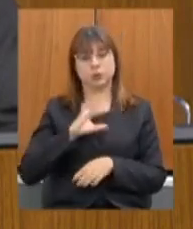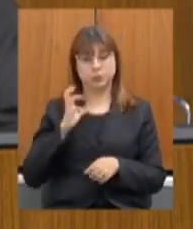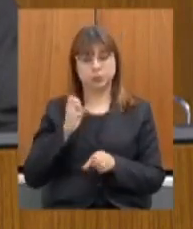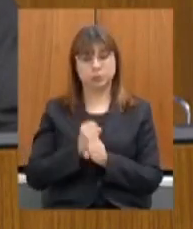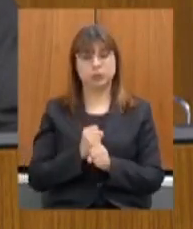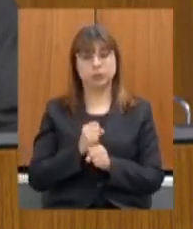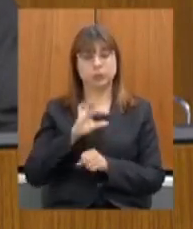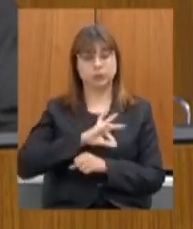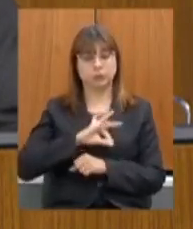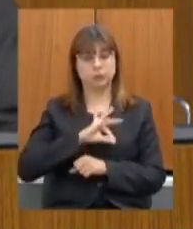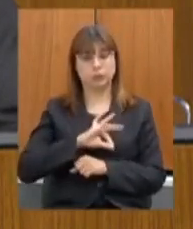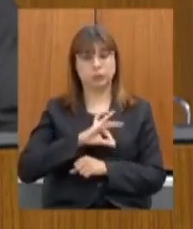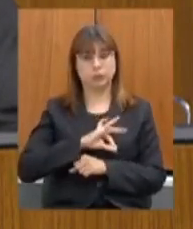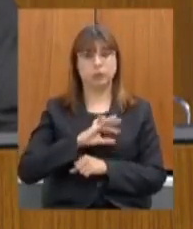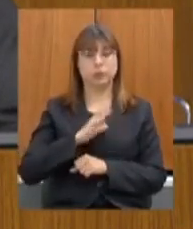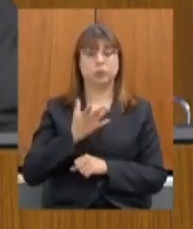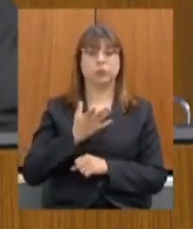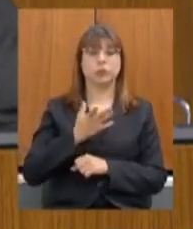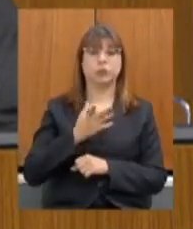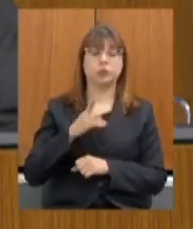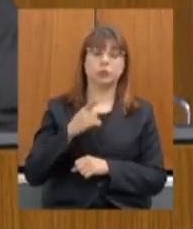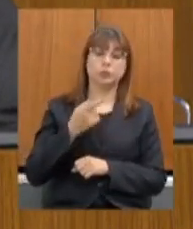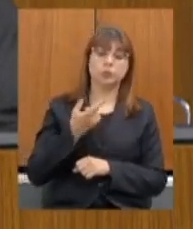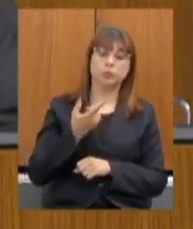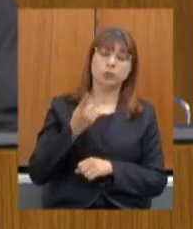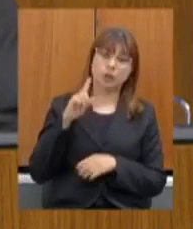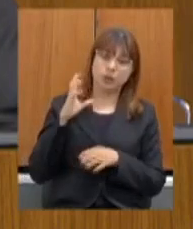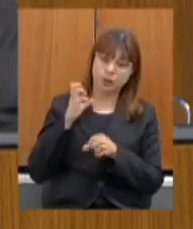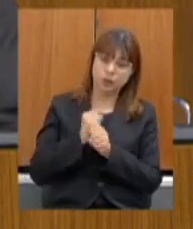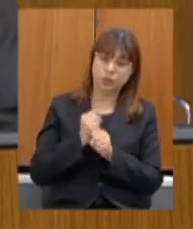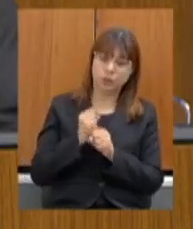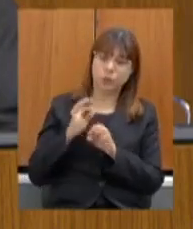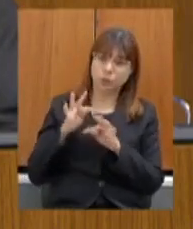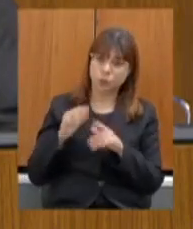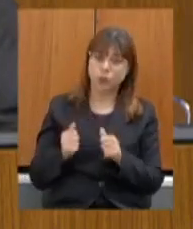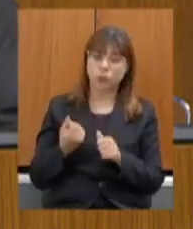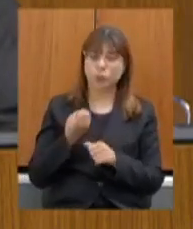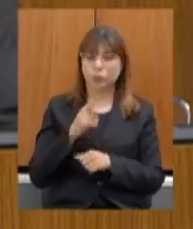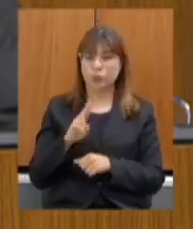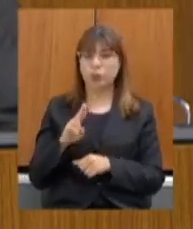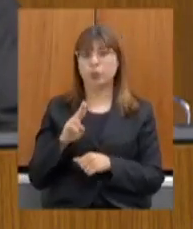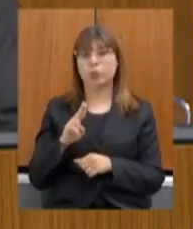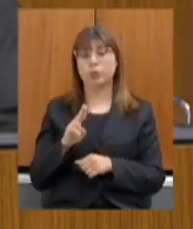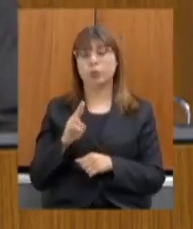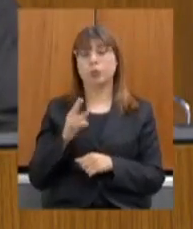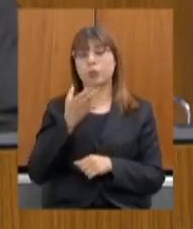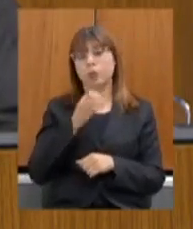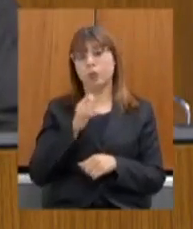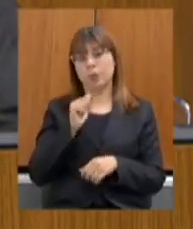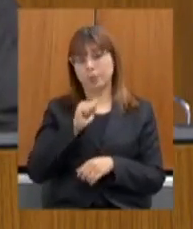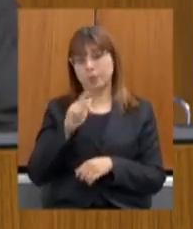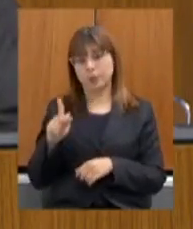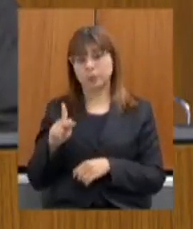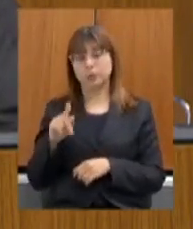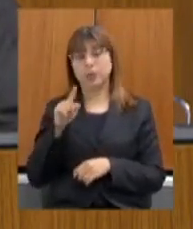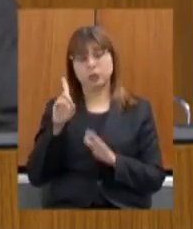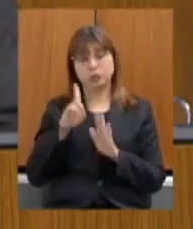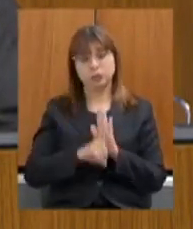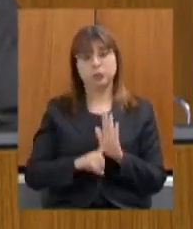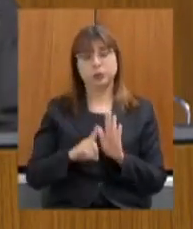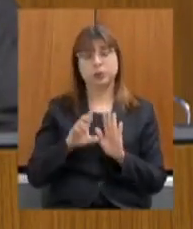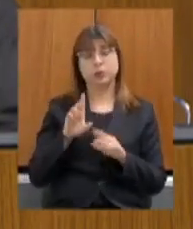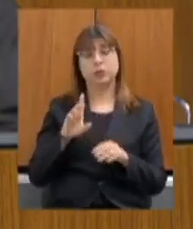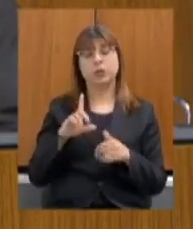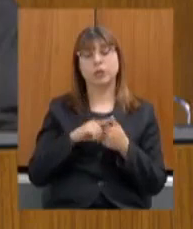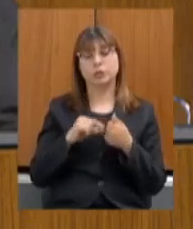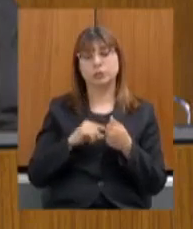base na remuneração integral ou no valor da aposentadoria, é um dos direitos constitucionais consagrados no artigo 7º